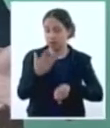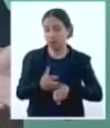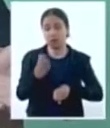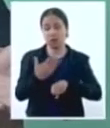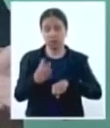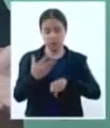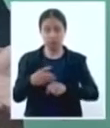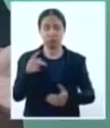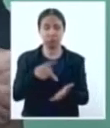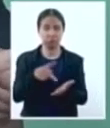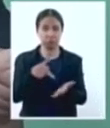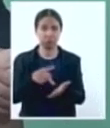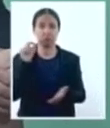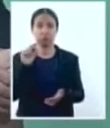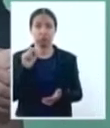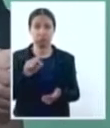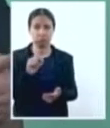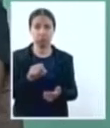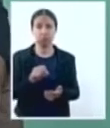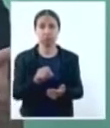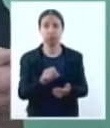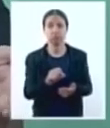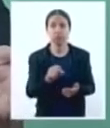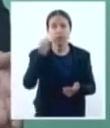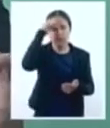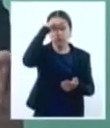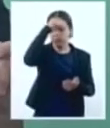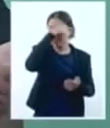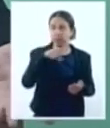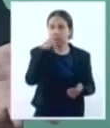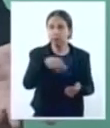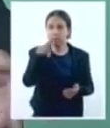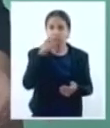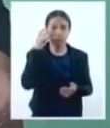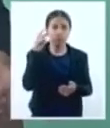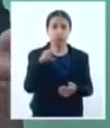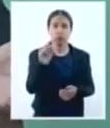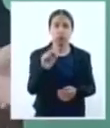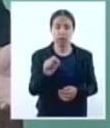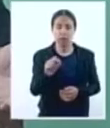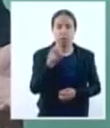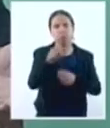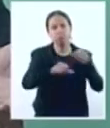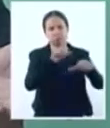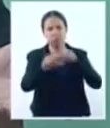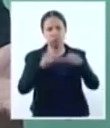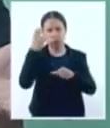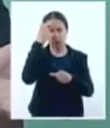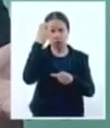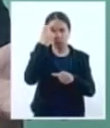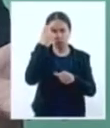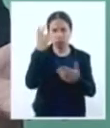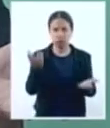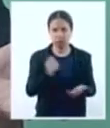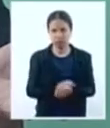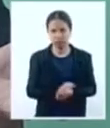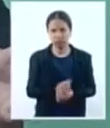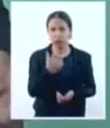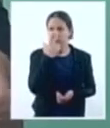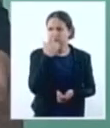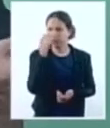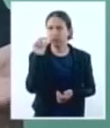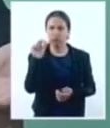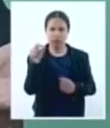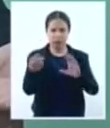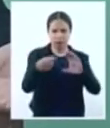na prática, as pessoas, é difícil de você disseminar isso a ponto de você mudar uma cultura. Um pouco parecido com a questão da coleta seletiva, né?